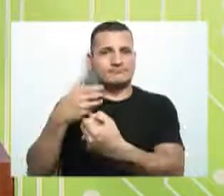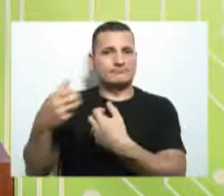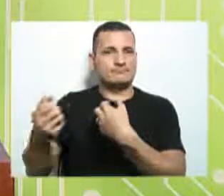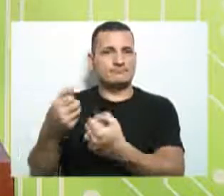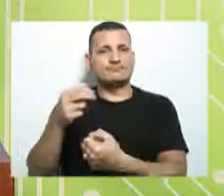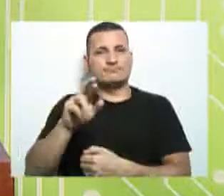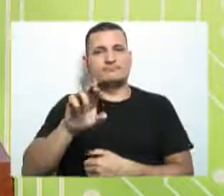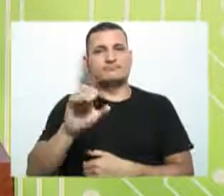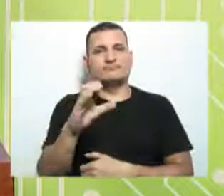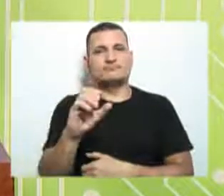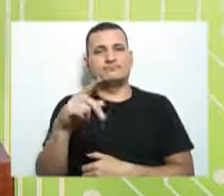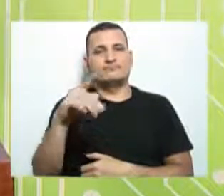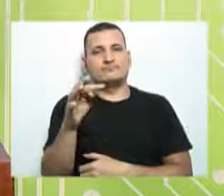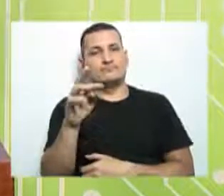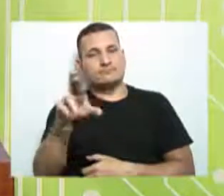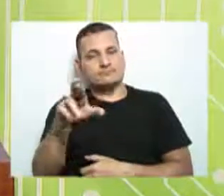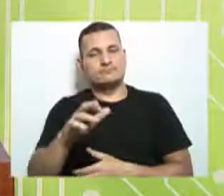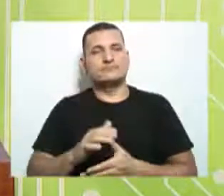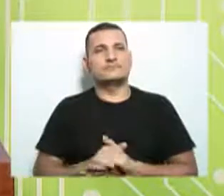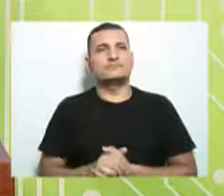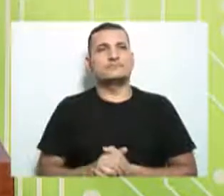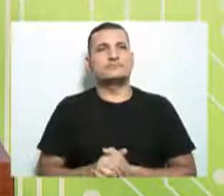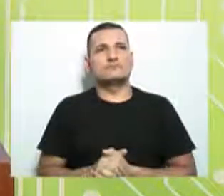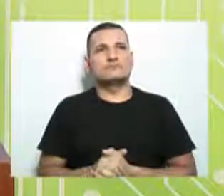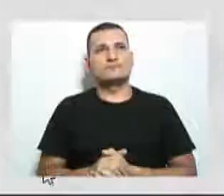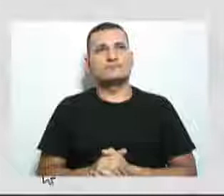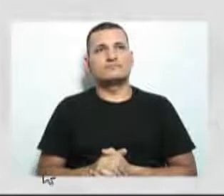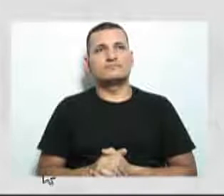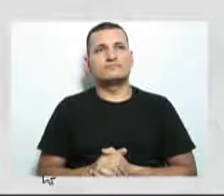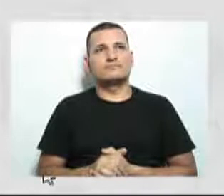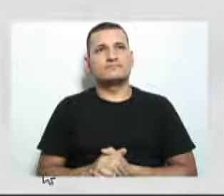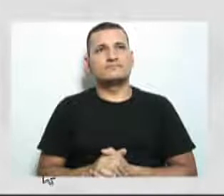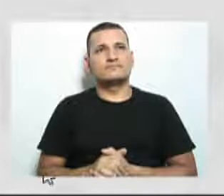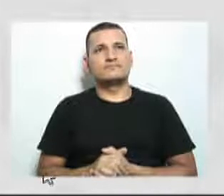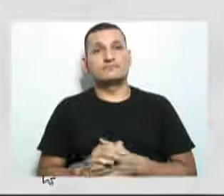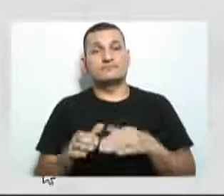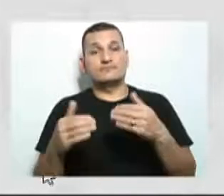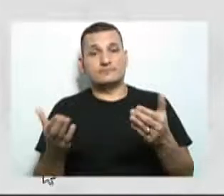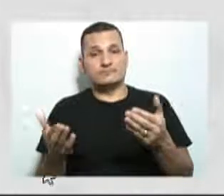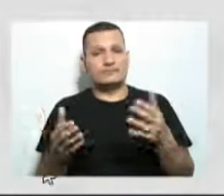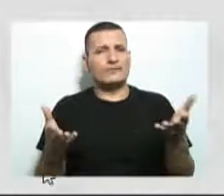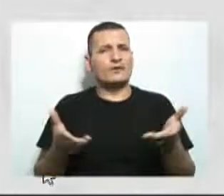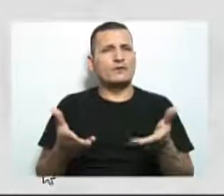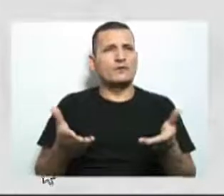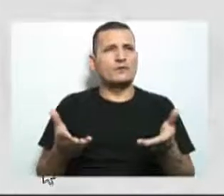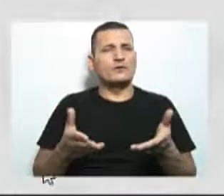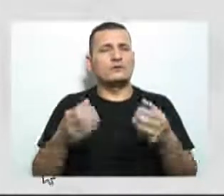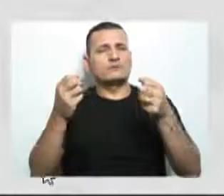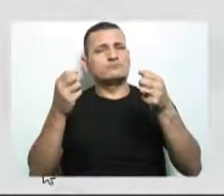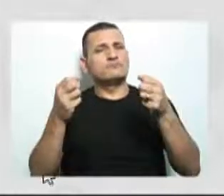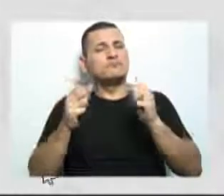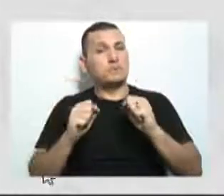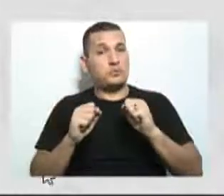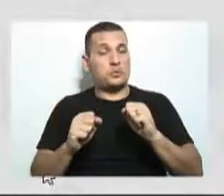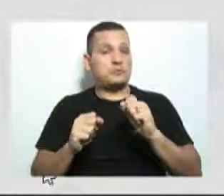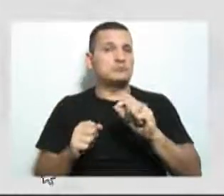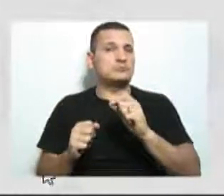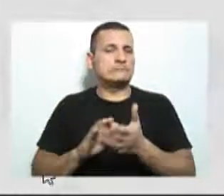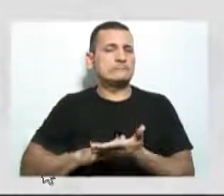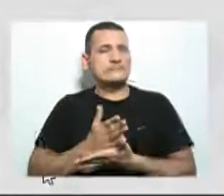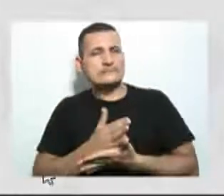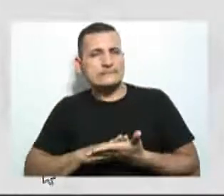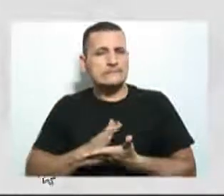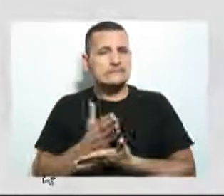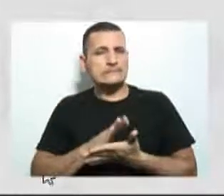sua mensagem, beleza? Vamos voltar lá para o nosso slide, olha aí. Então, esse momento pode ser tenso, hein? Muito